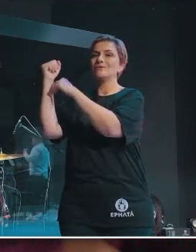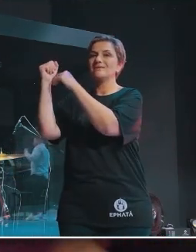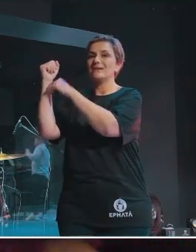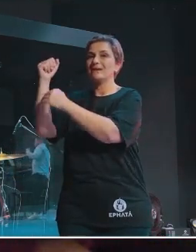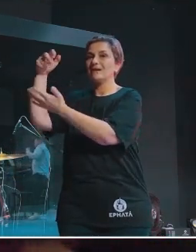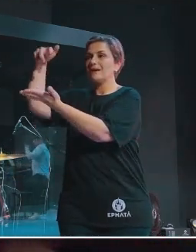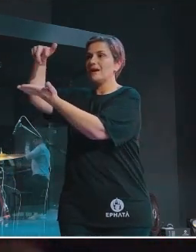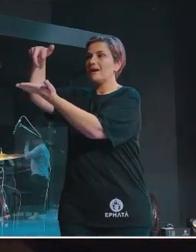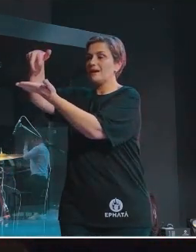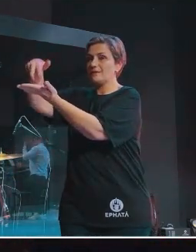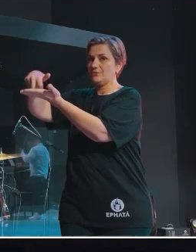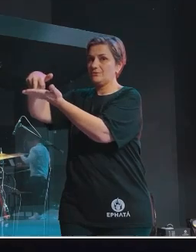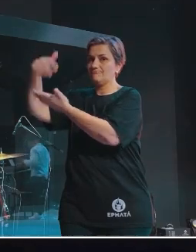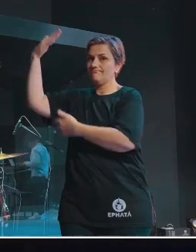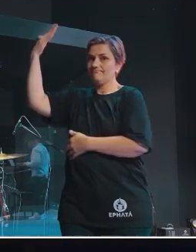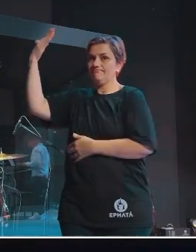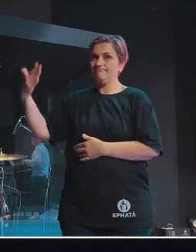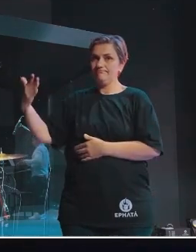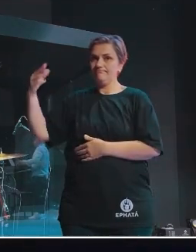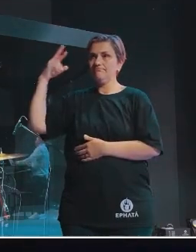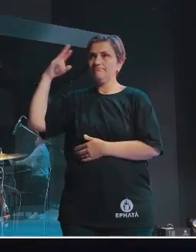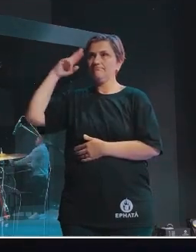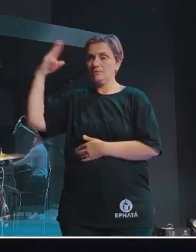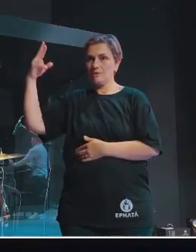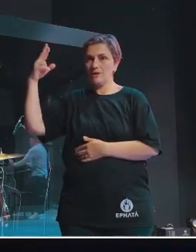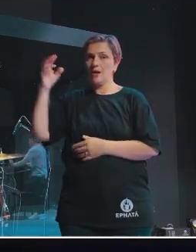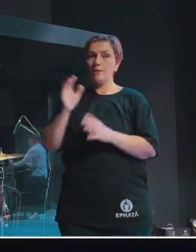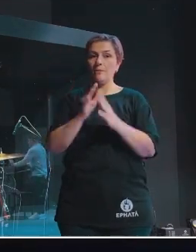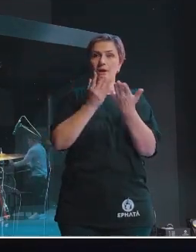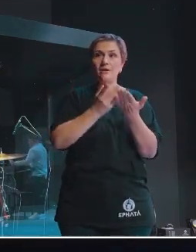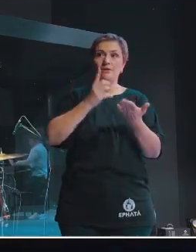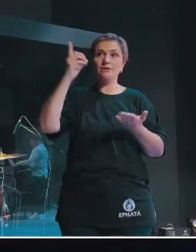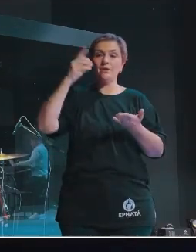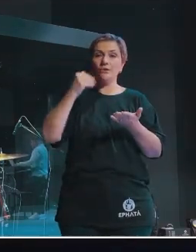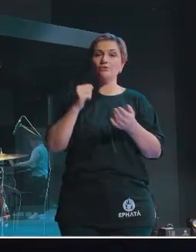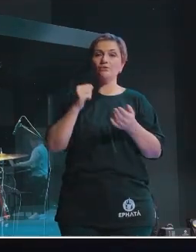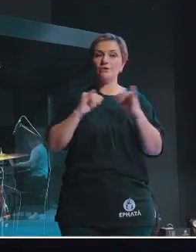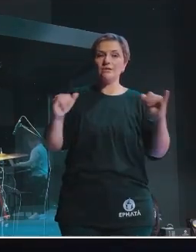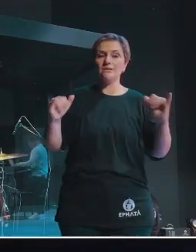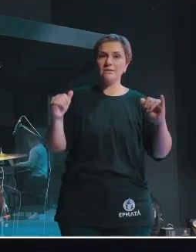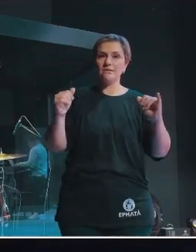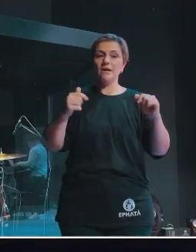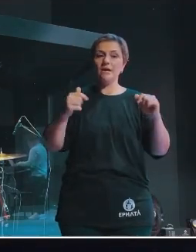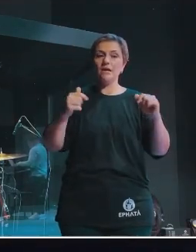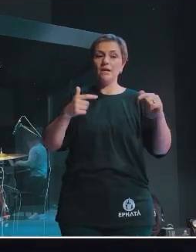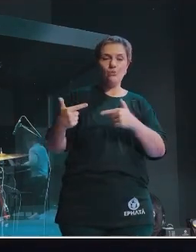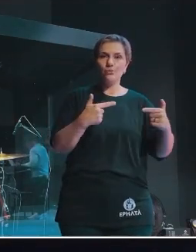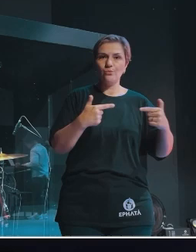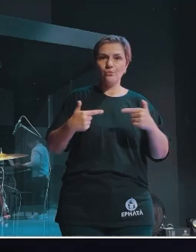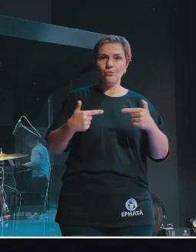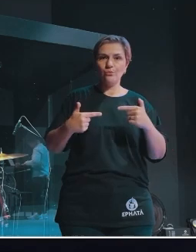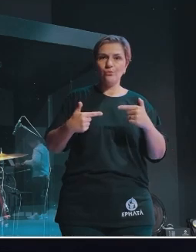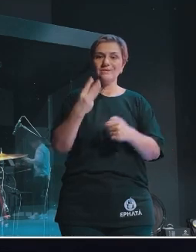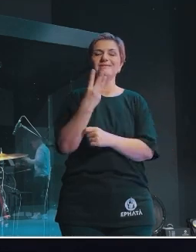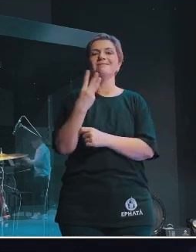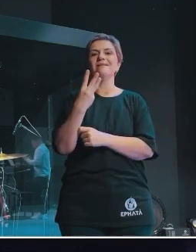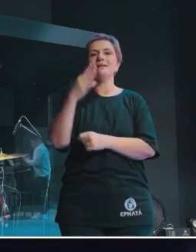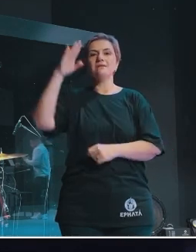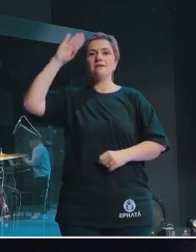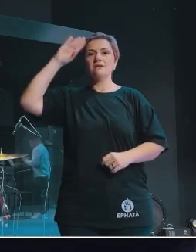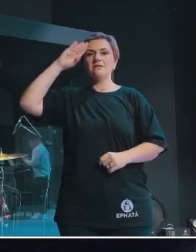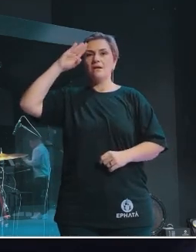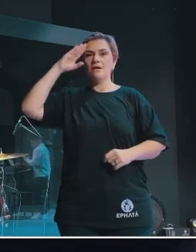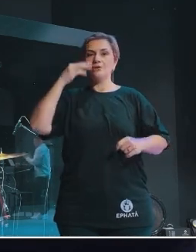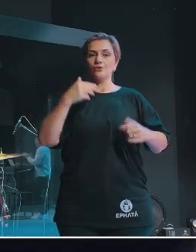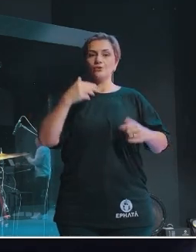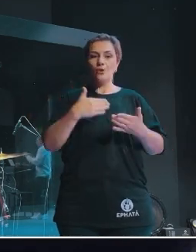A palavra diz que um exército começou a guerrear. Os 3 exércitos guerreando um contra